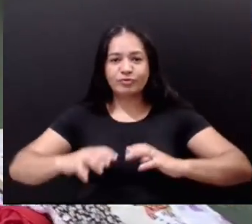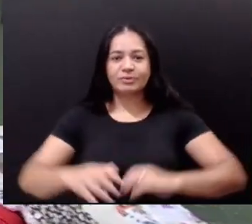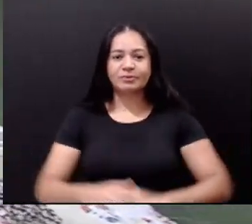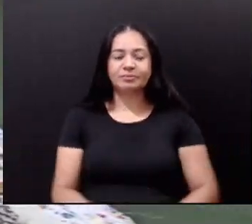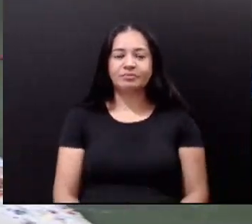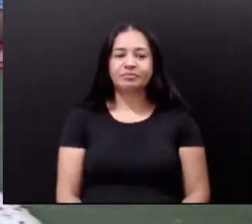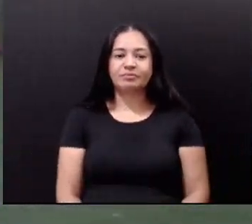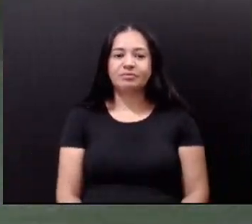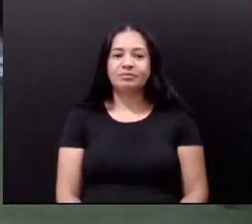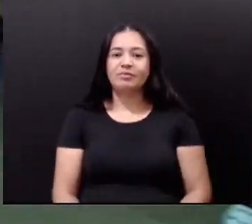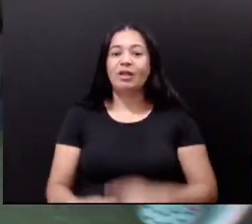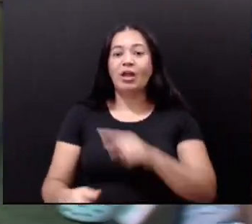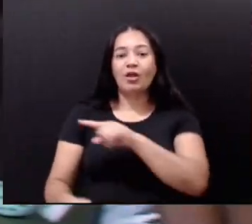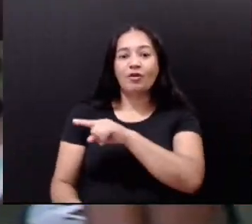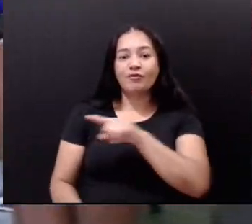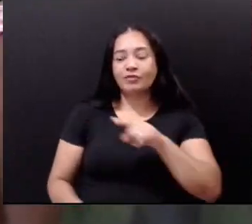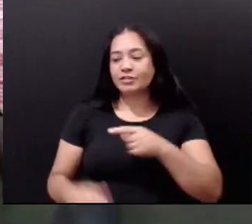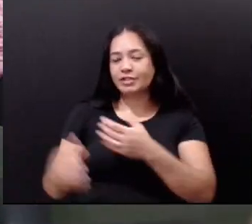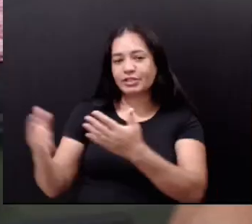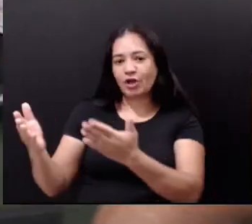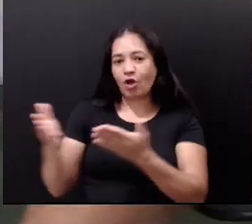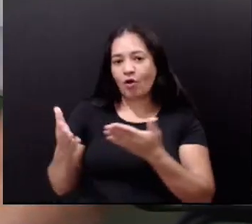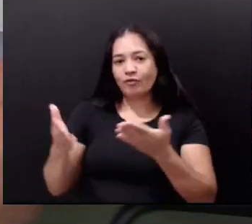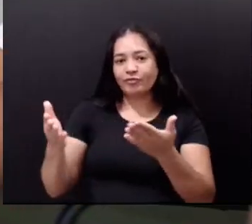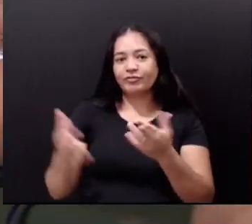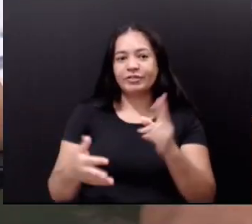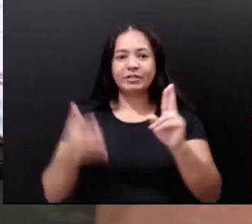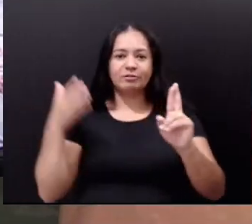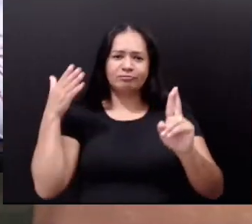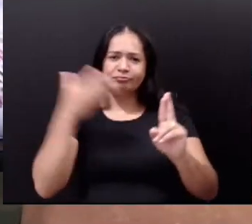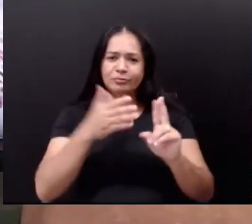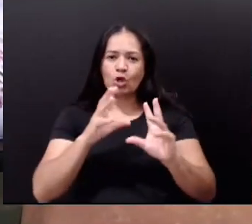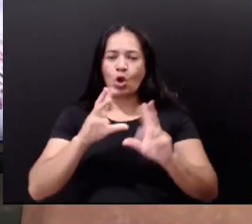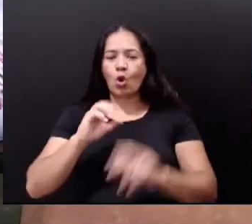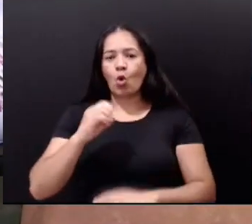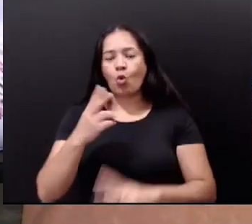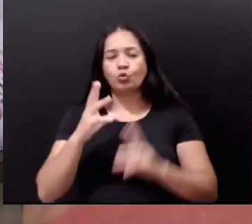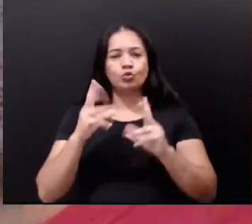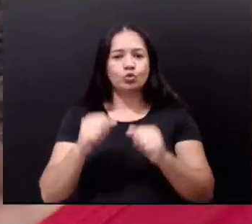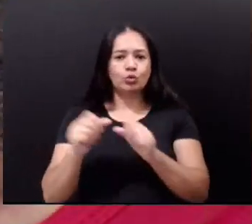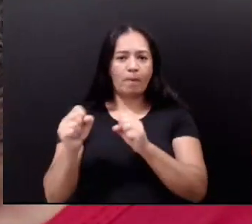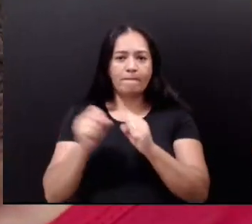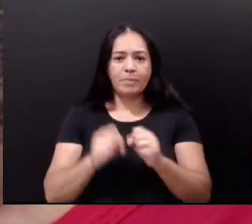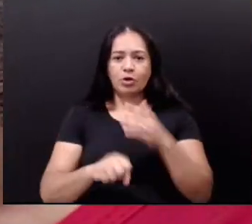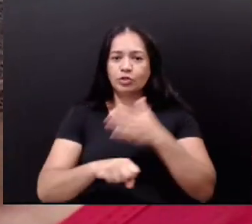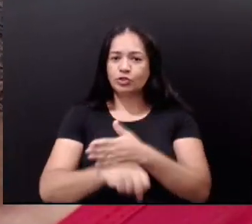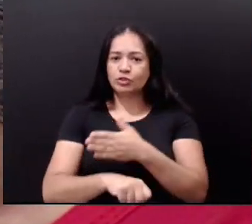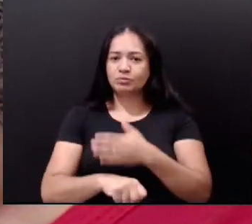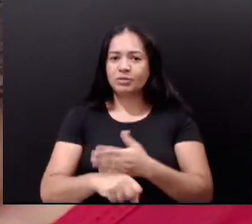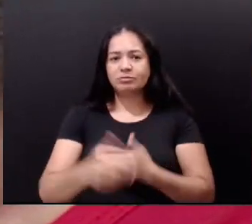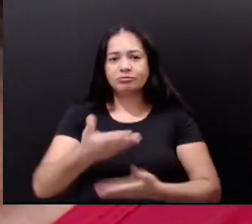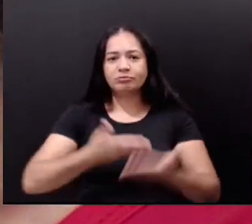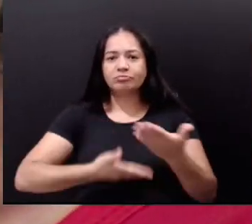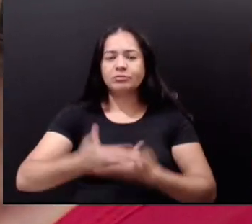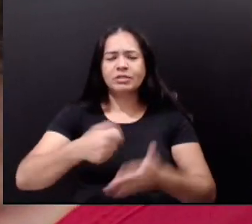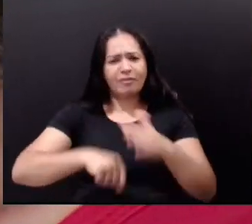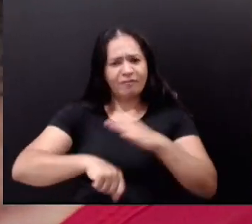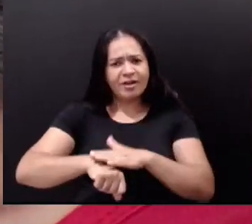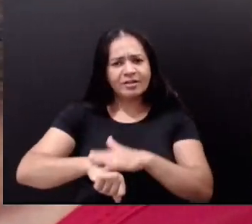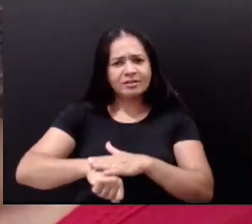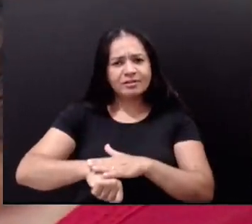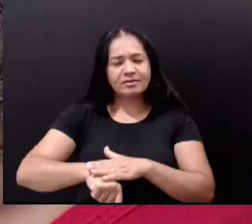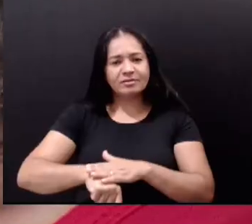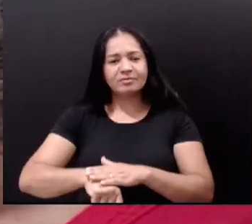alguém para ser um representante ou todos podem participar? Vocês fazem essa intermediação também? As inscrições são abertas para